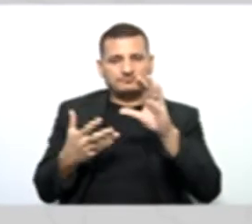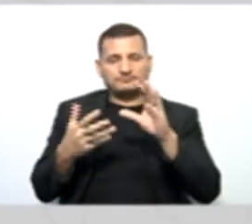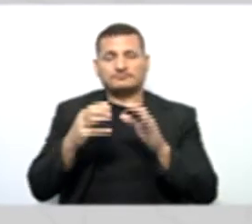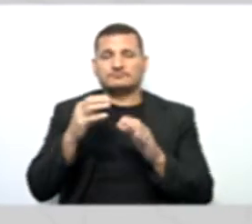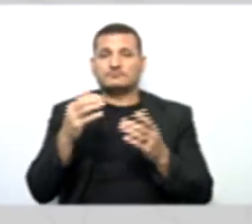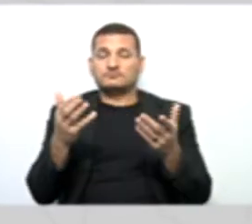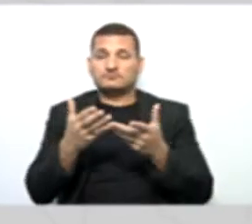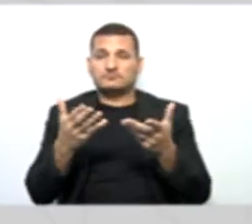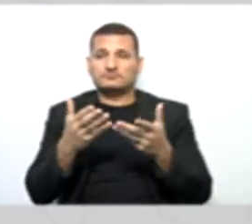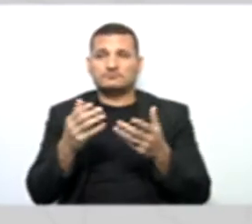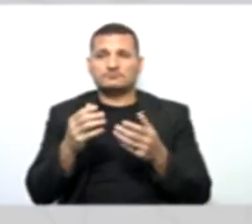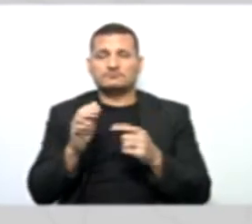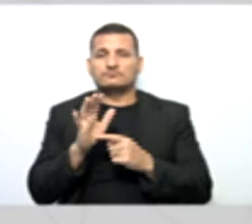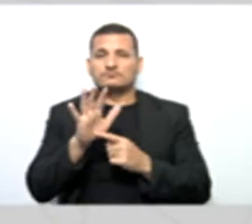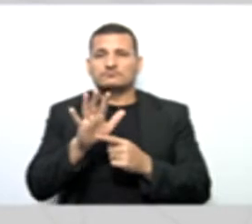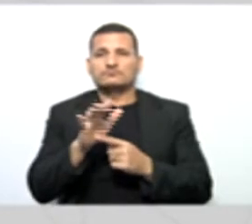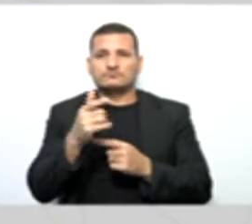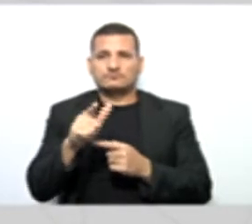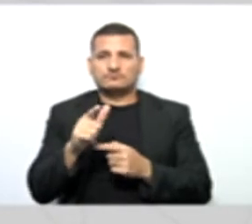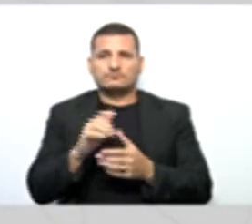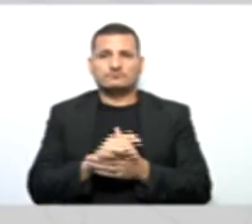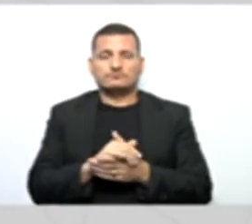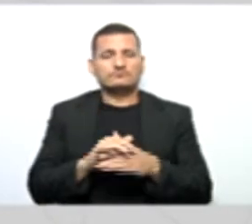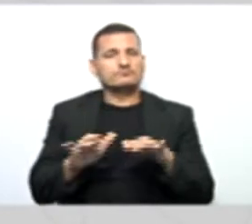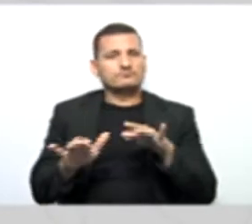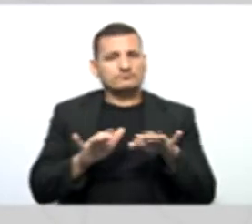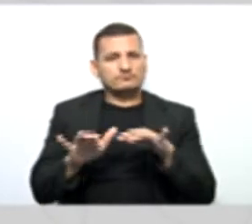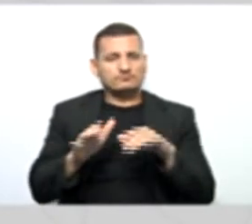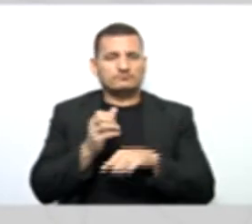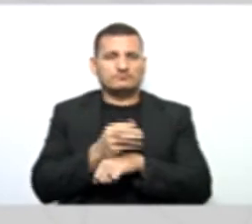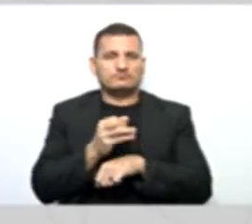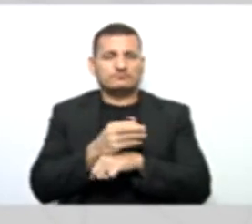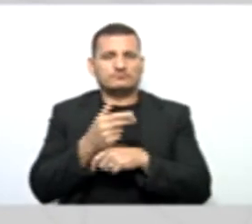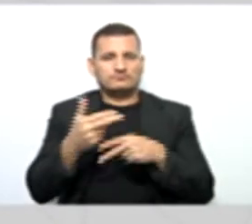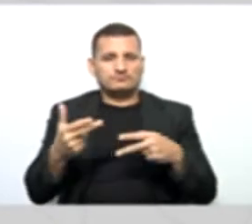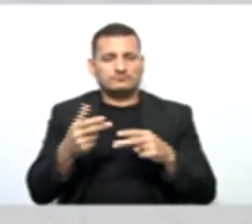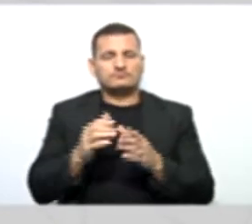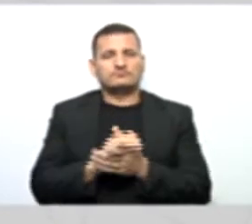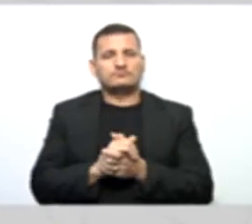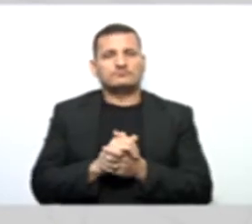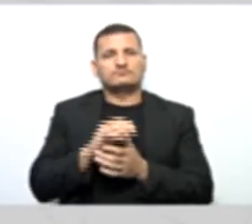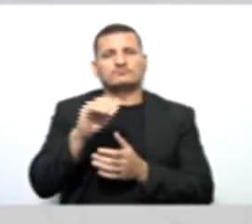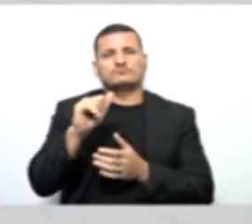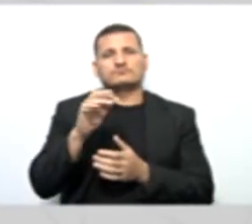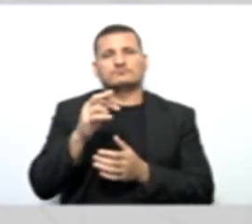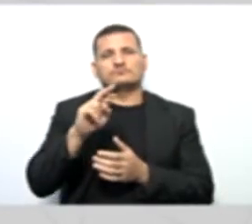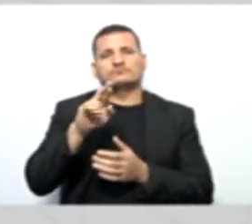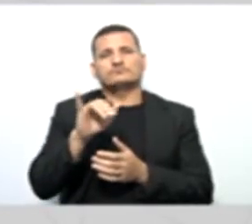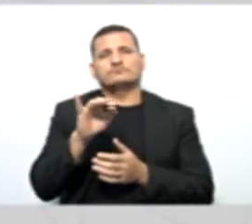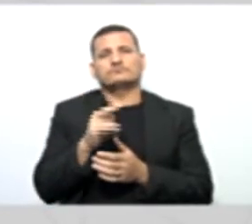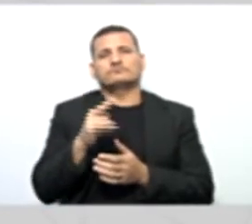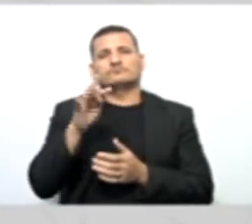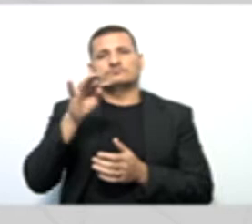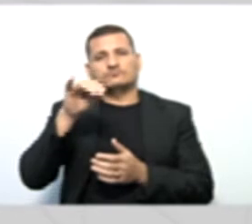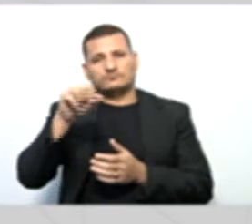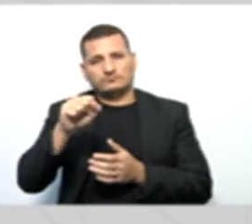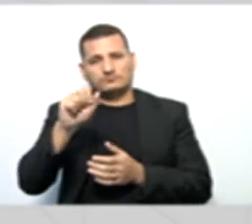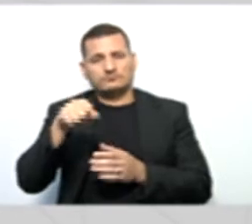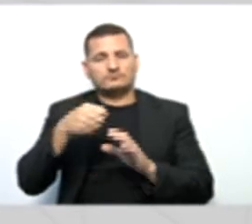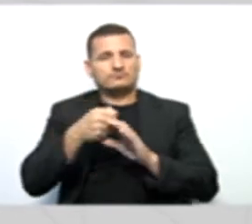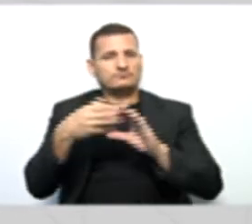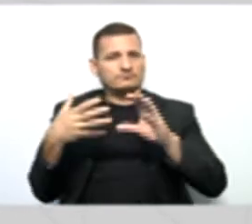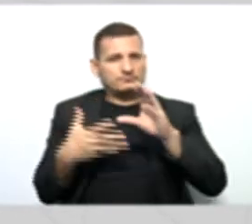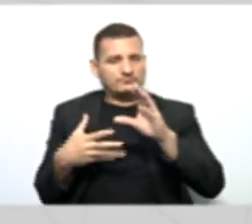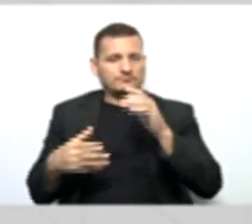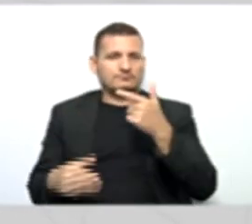reforçar com vocês. Na programação orientada a objetos, os atributos representam as características do objeto a ser